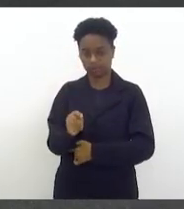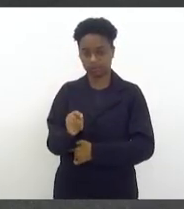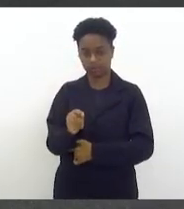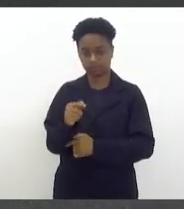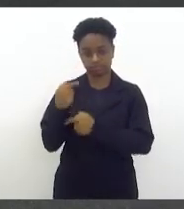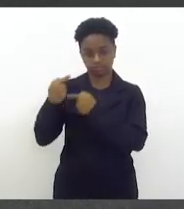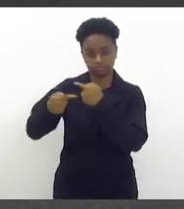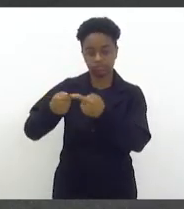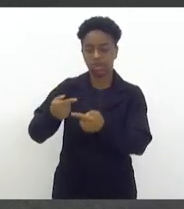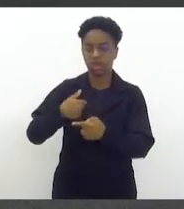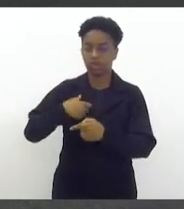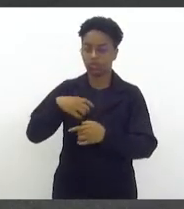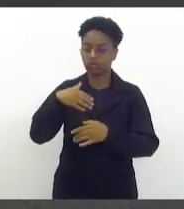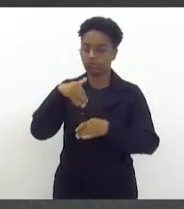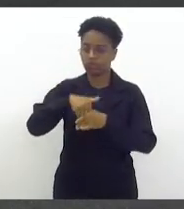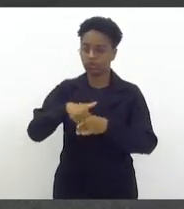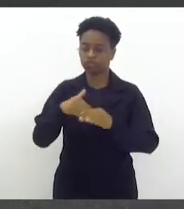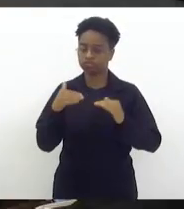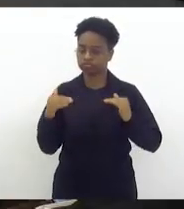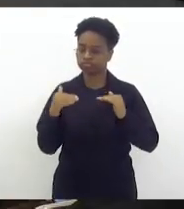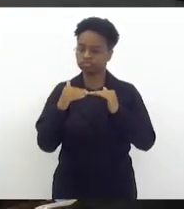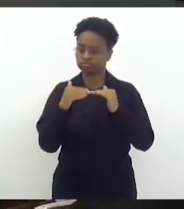votei com muito orgulho favorável.